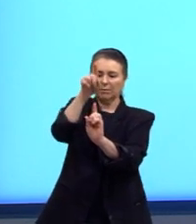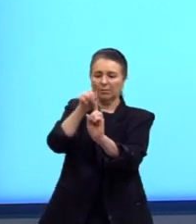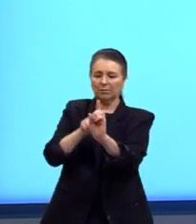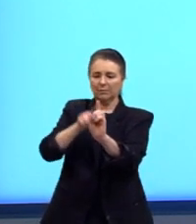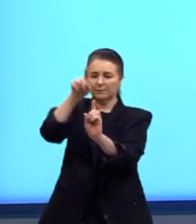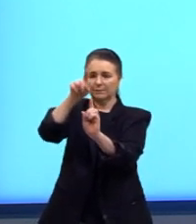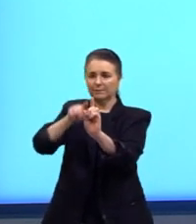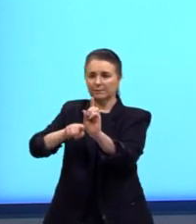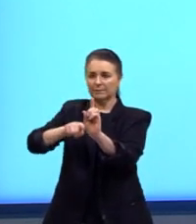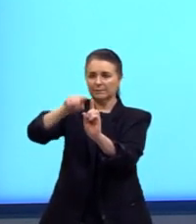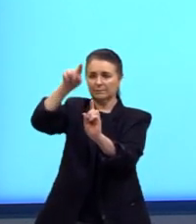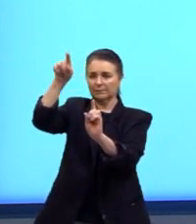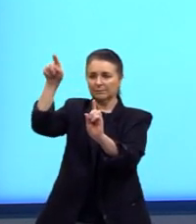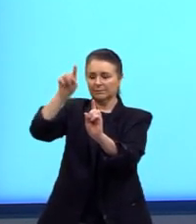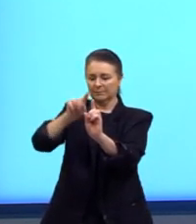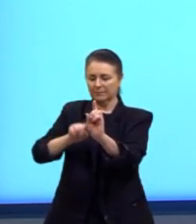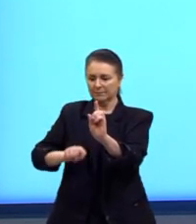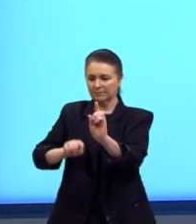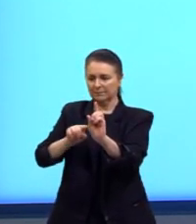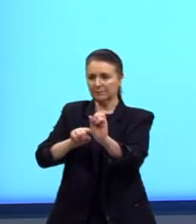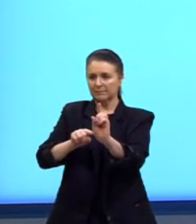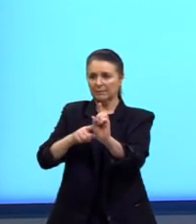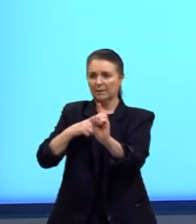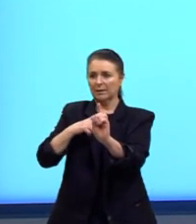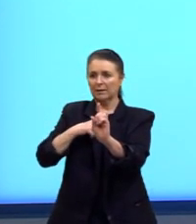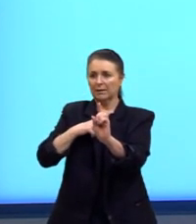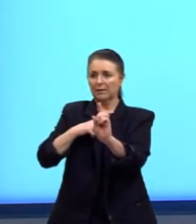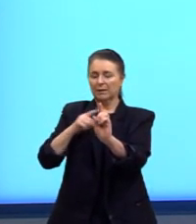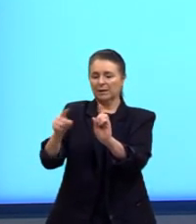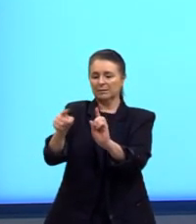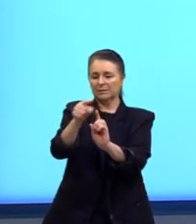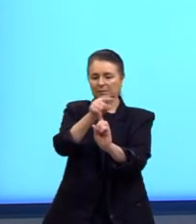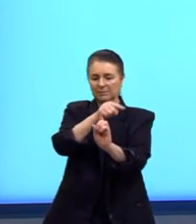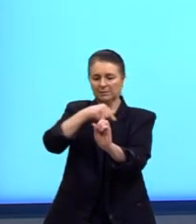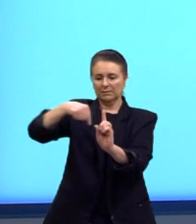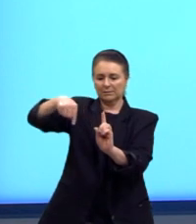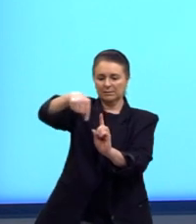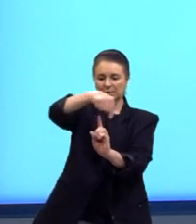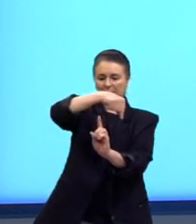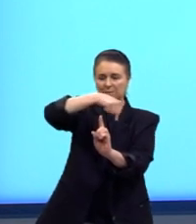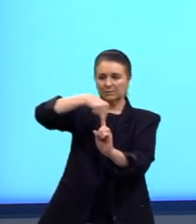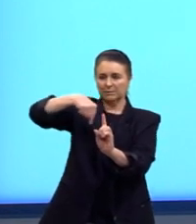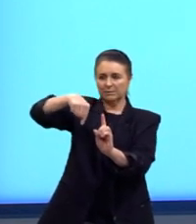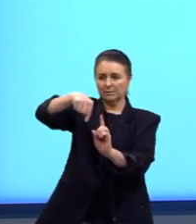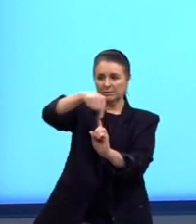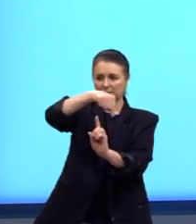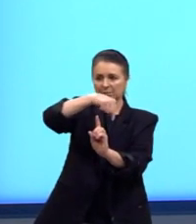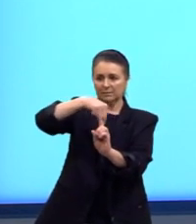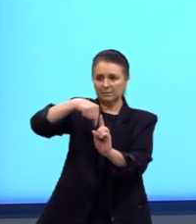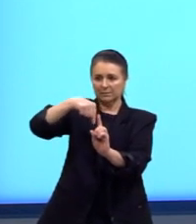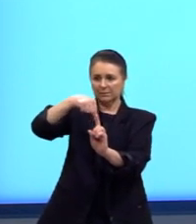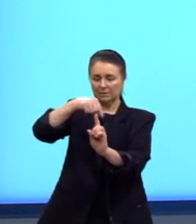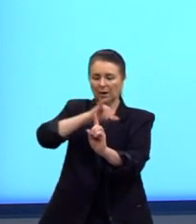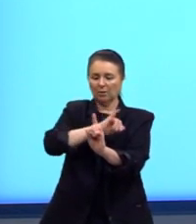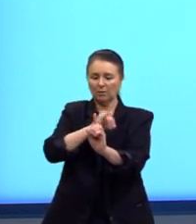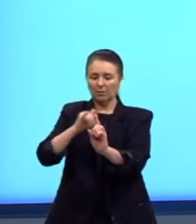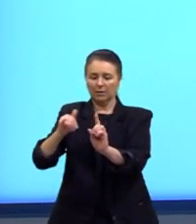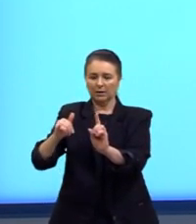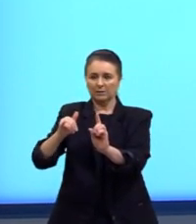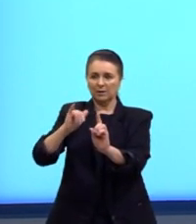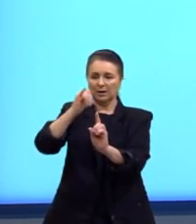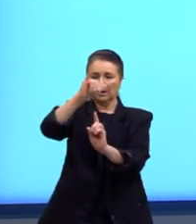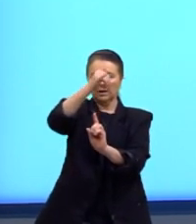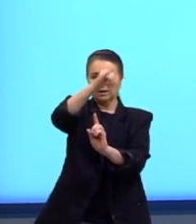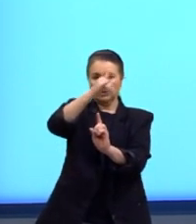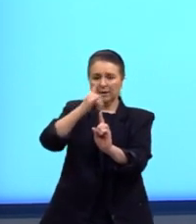ó, aqui, essa espira, né, especificamente, foi desenhado certinho a corrente entrando e a corrente